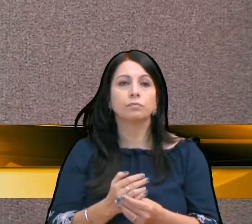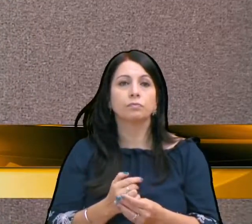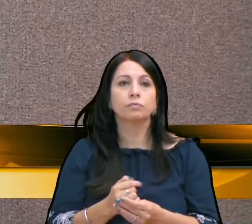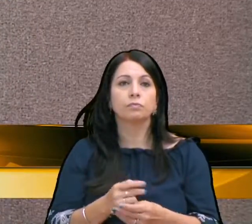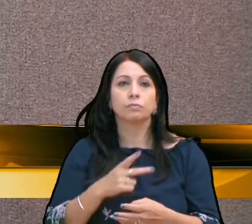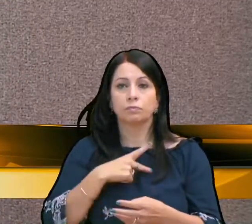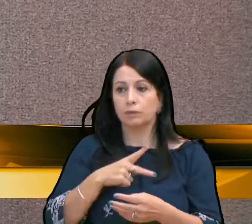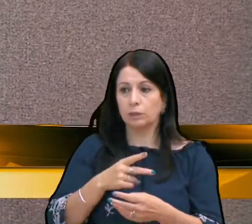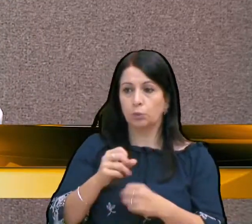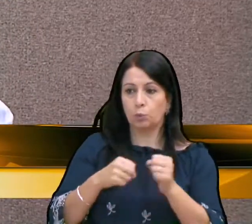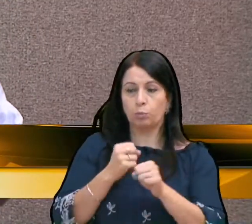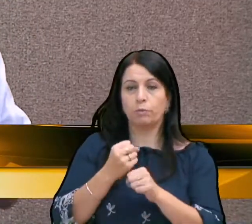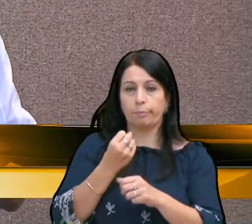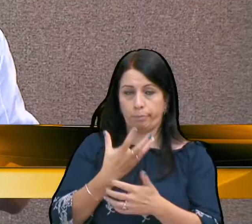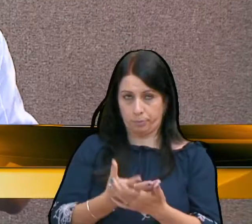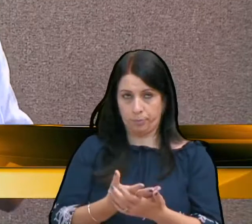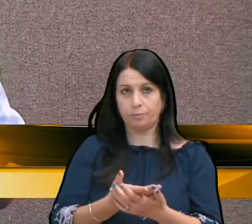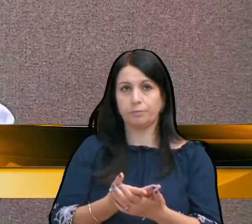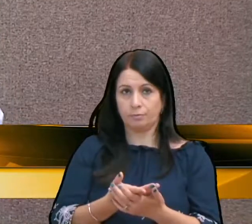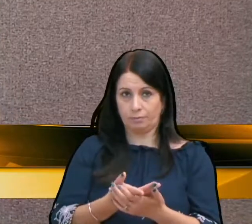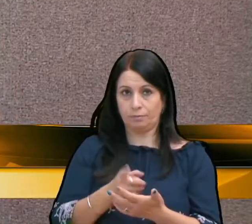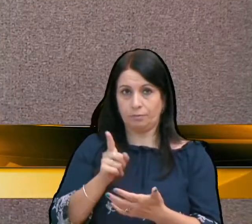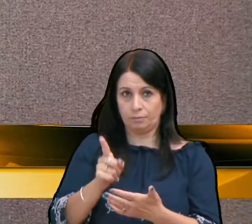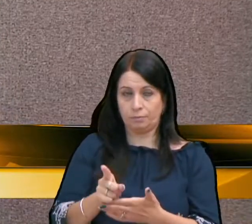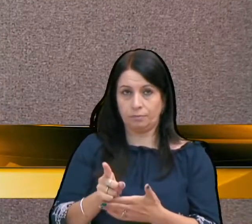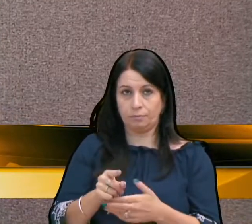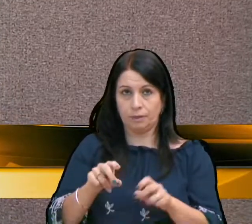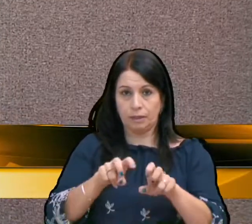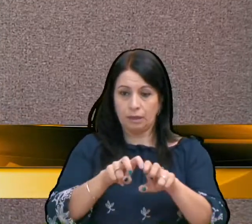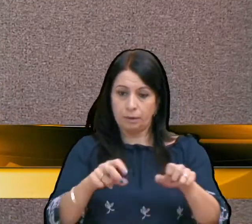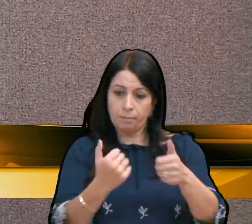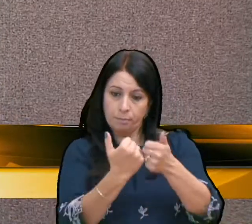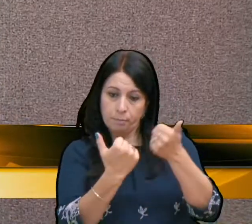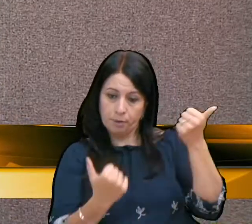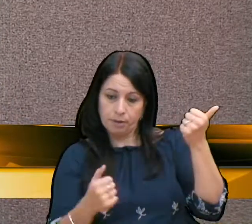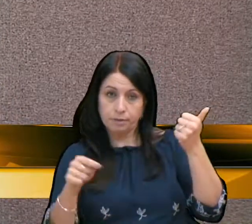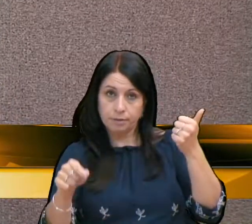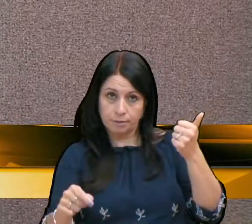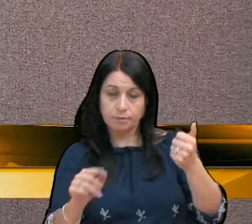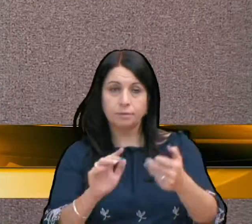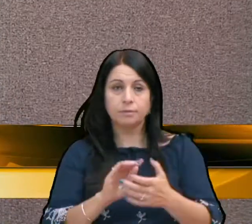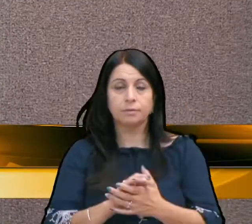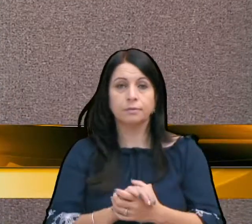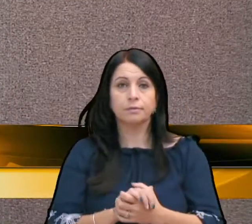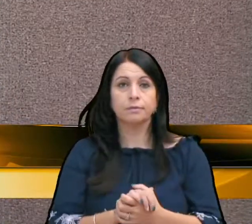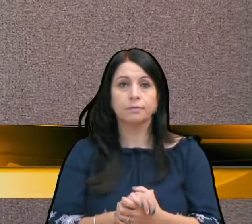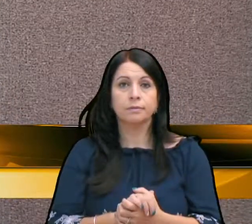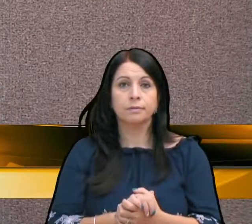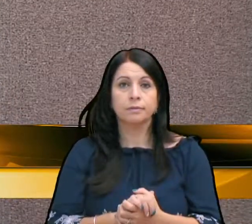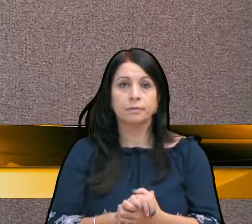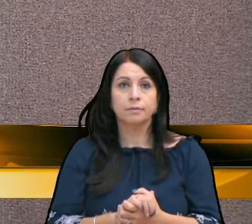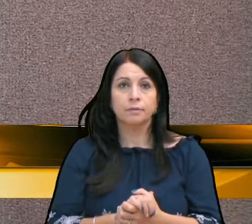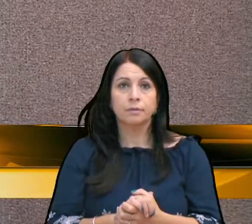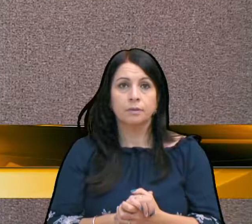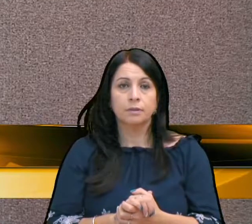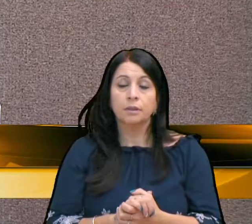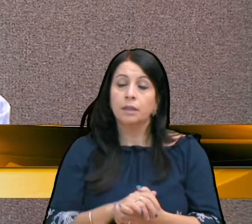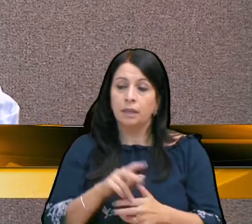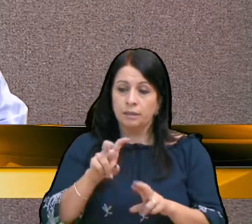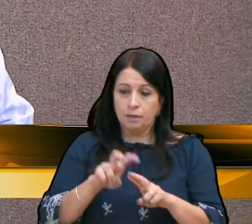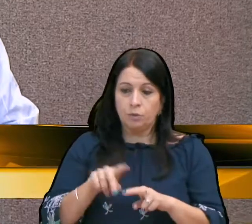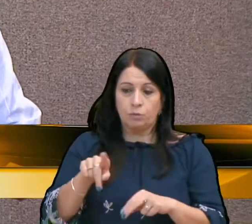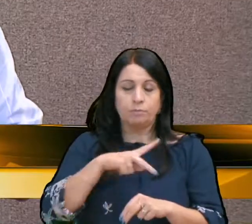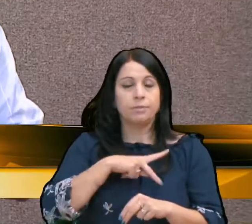um ano muito profícuo. O senhor, a mesa diretora, que quem já sentou aí sabe